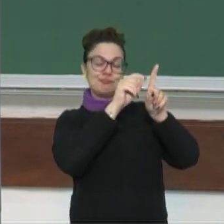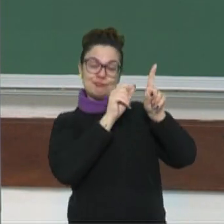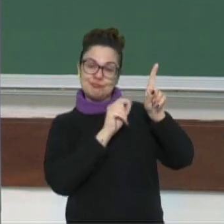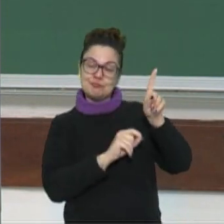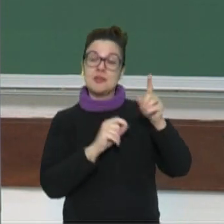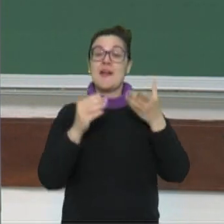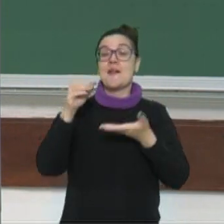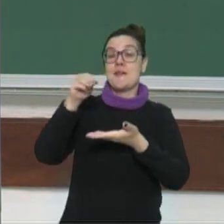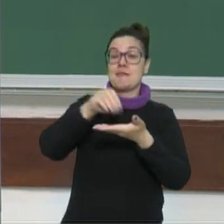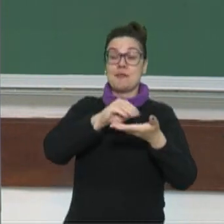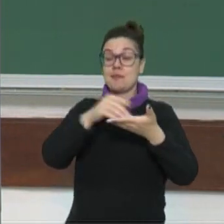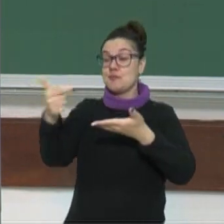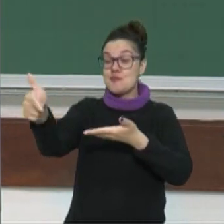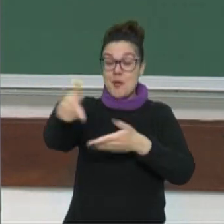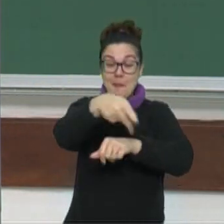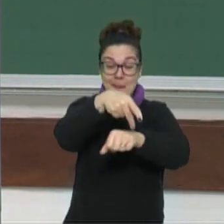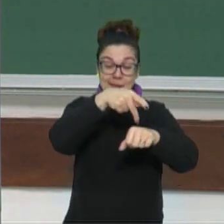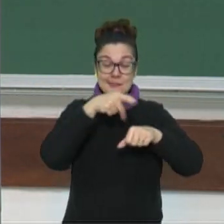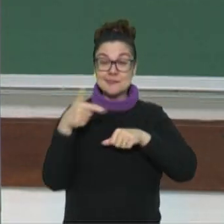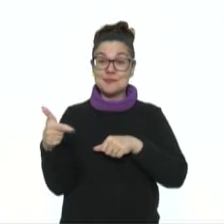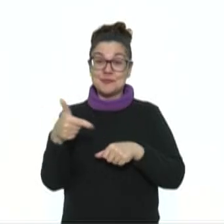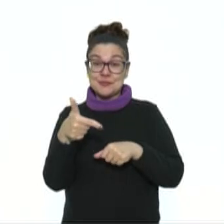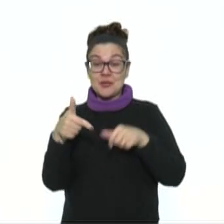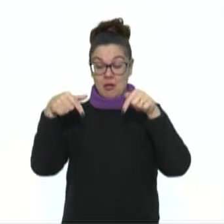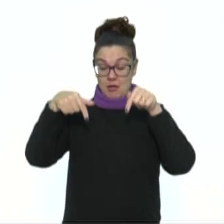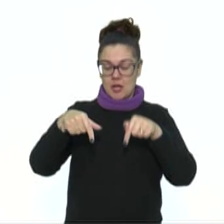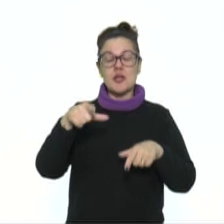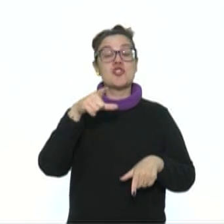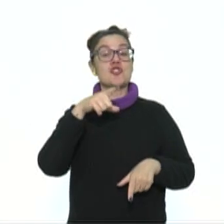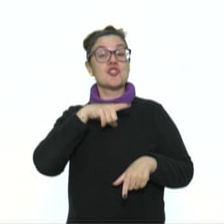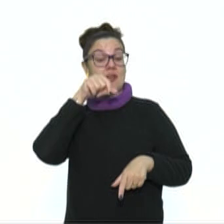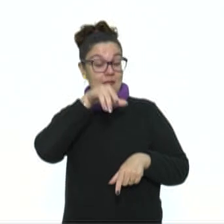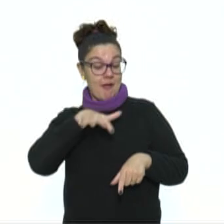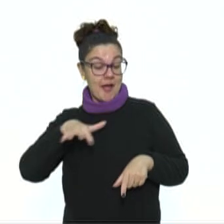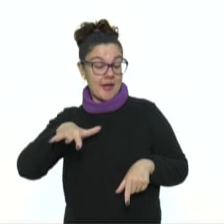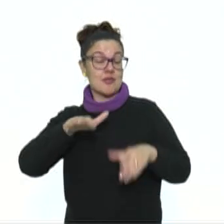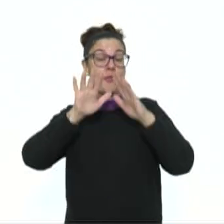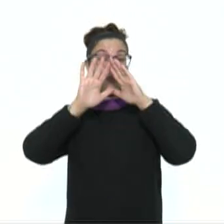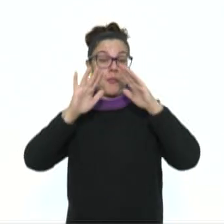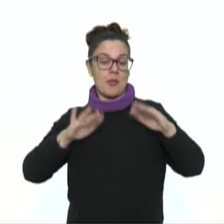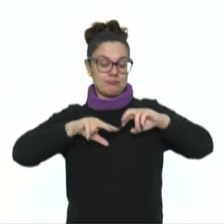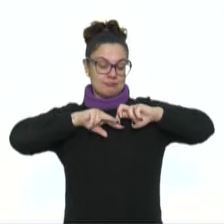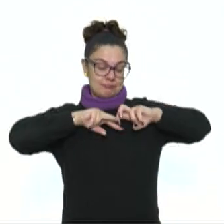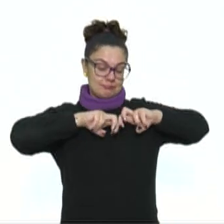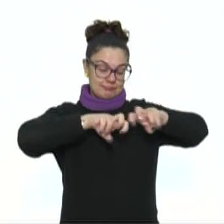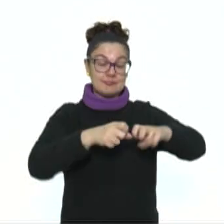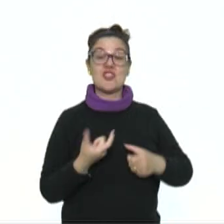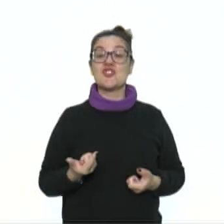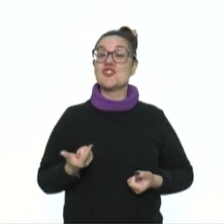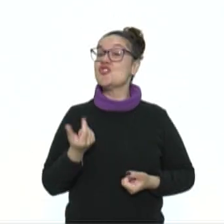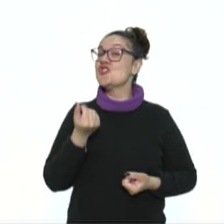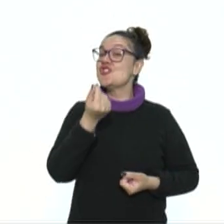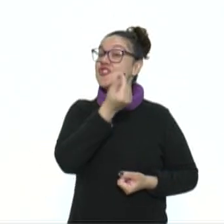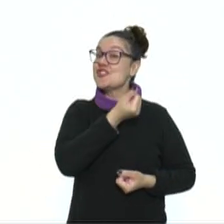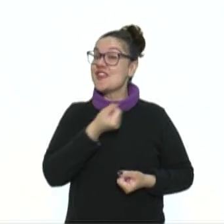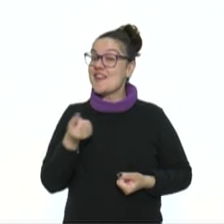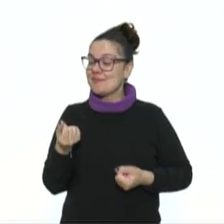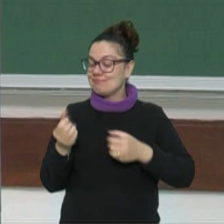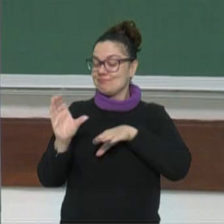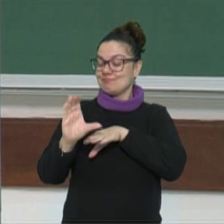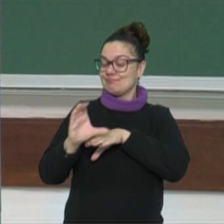que faltavam a outros países. Entre eles, eles tinham acumulado muitos capitais, eles tinham bastante